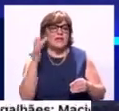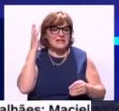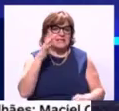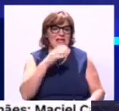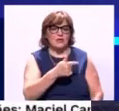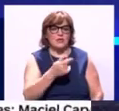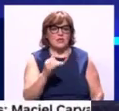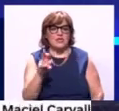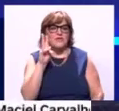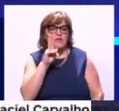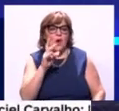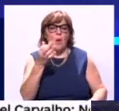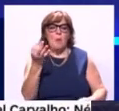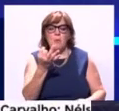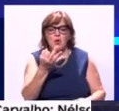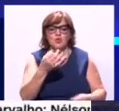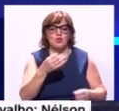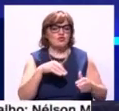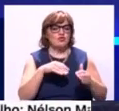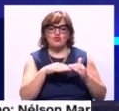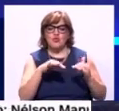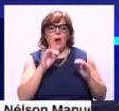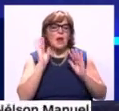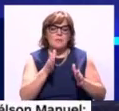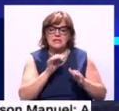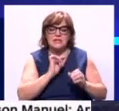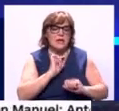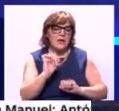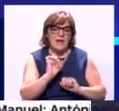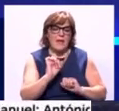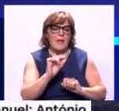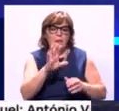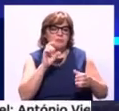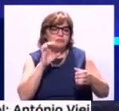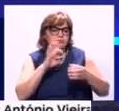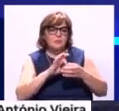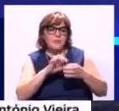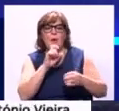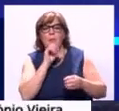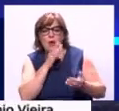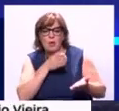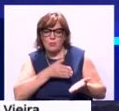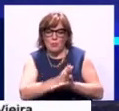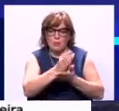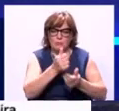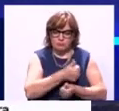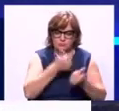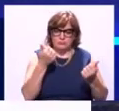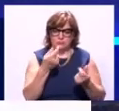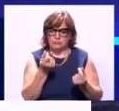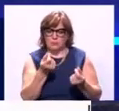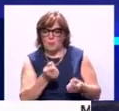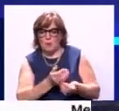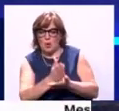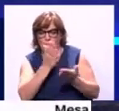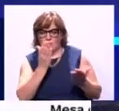jogar. O Porto tem que fazer essas parcerias e é completamente viável. E eu